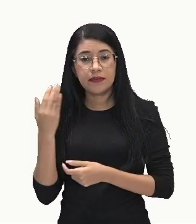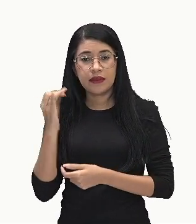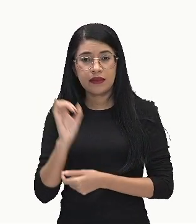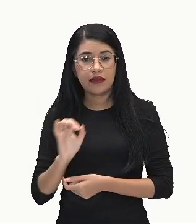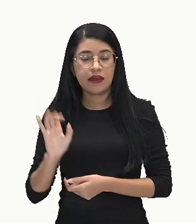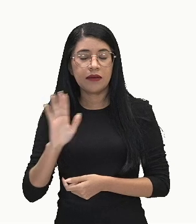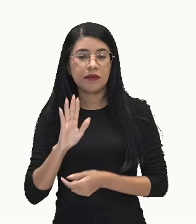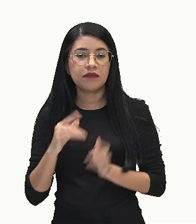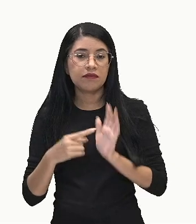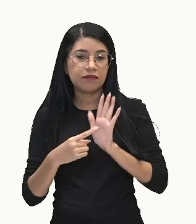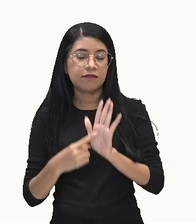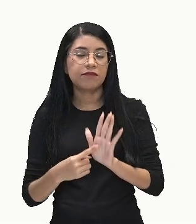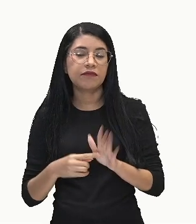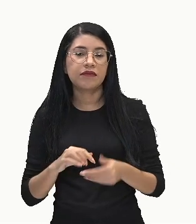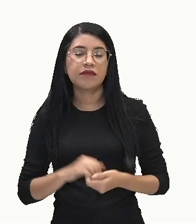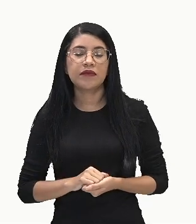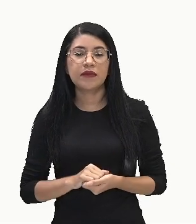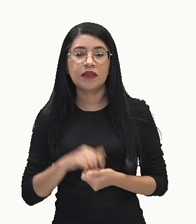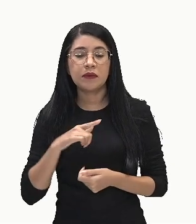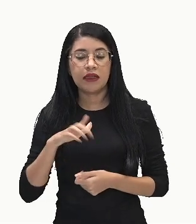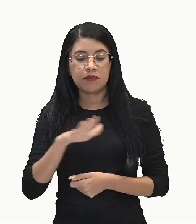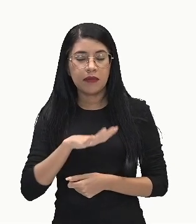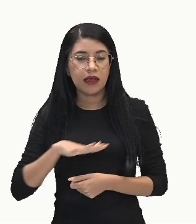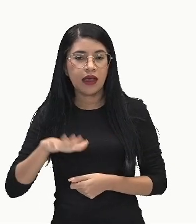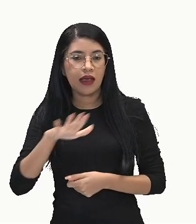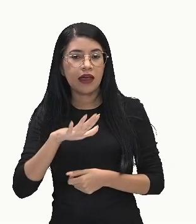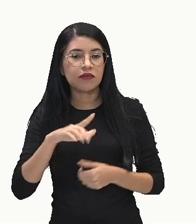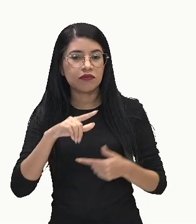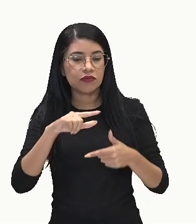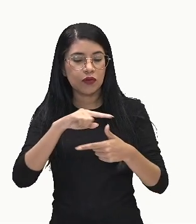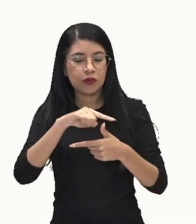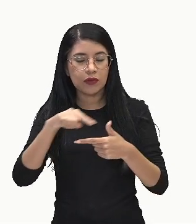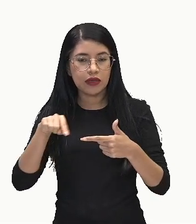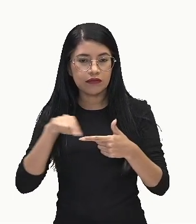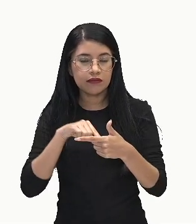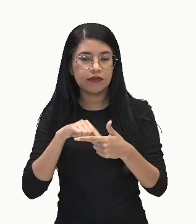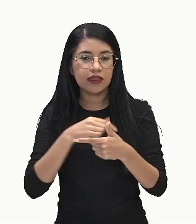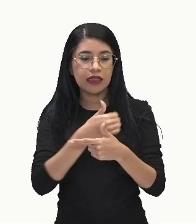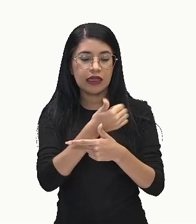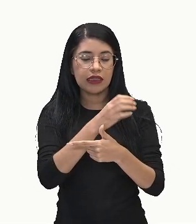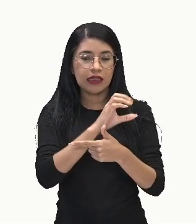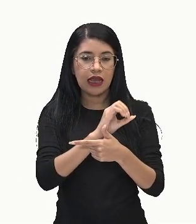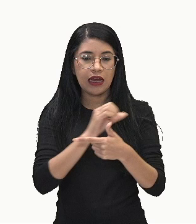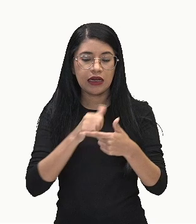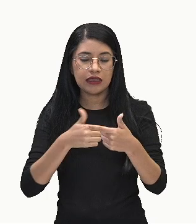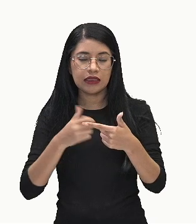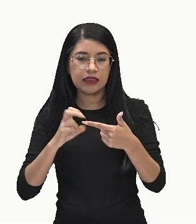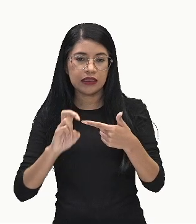Então está aí o terreno, né? Um lado vale 10, outro vale 15. O